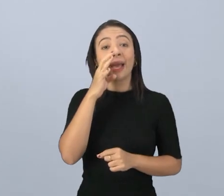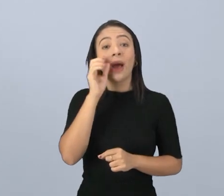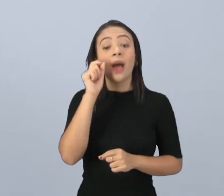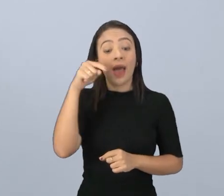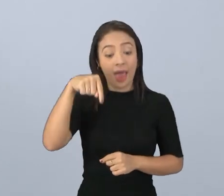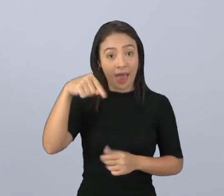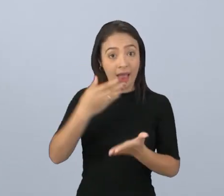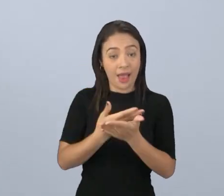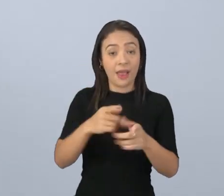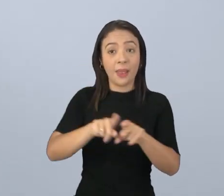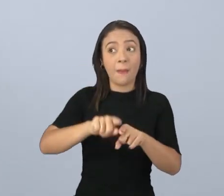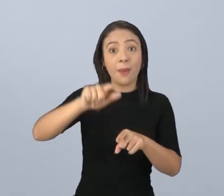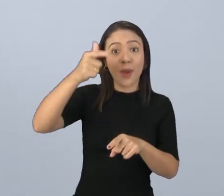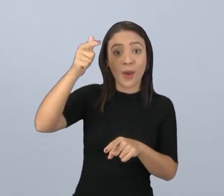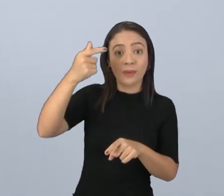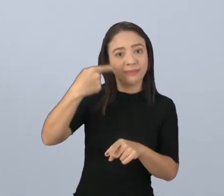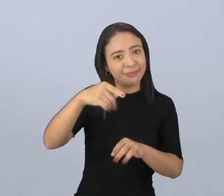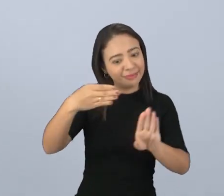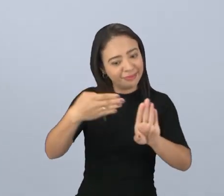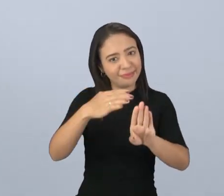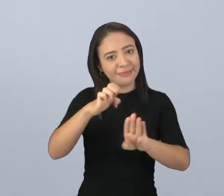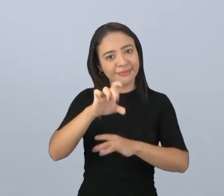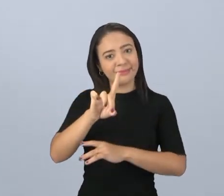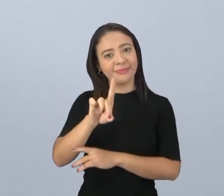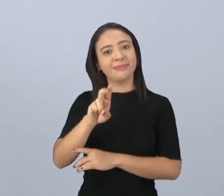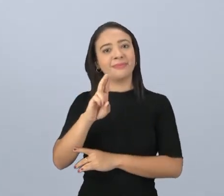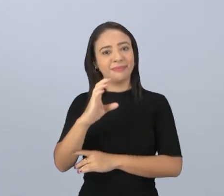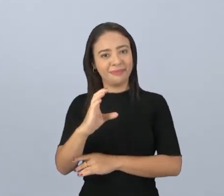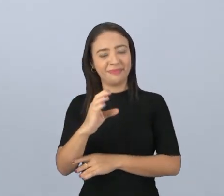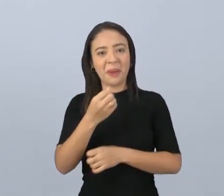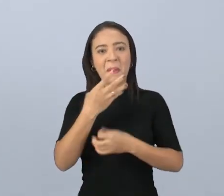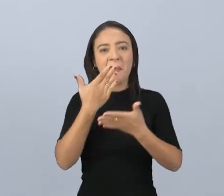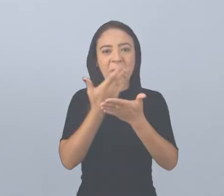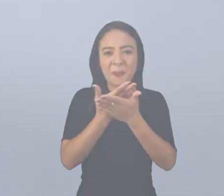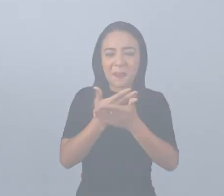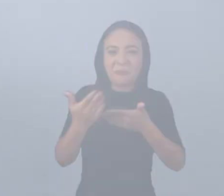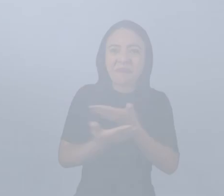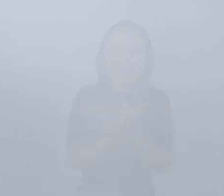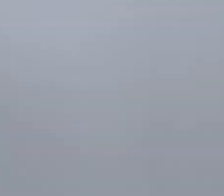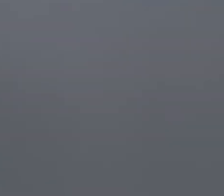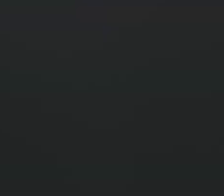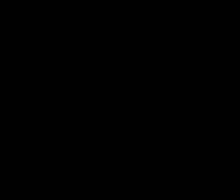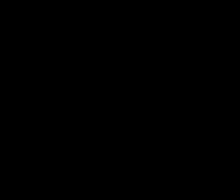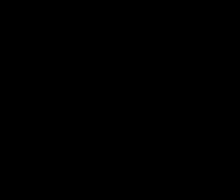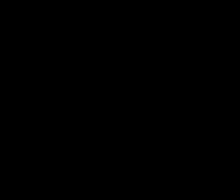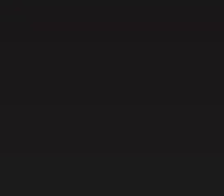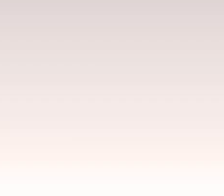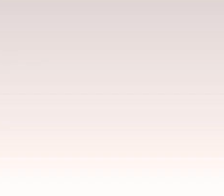esta e as outras aulas, acesse a plataforma Eduque e bons estudos para você!